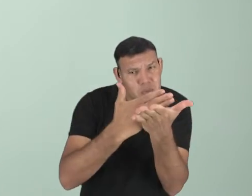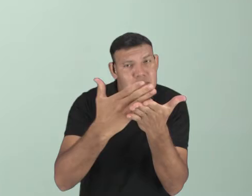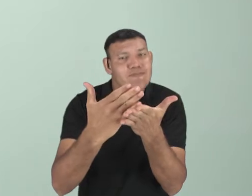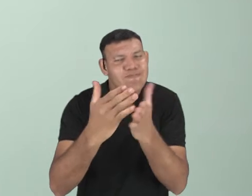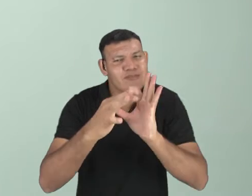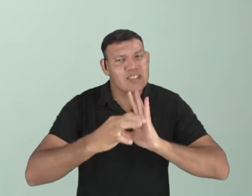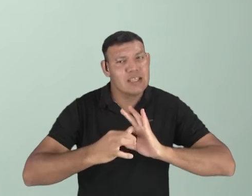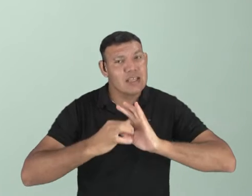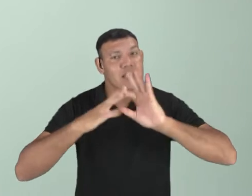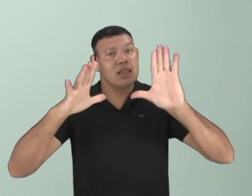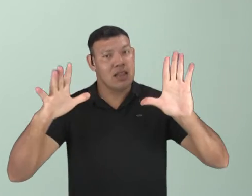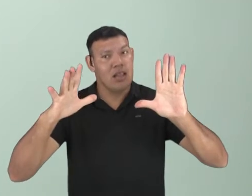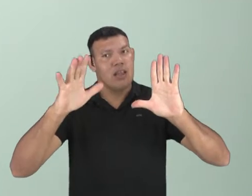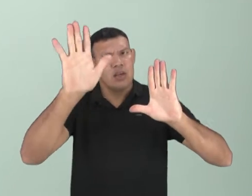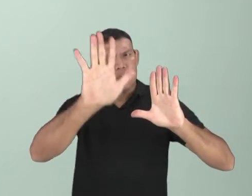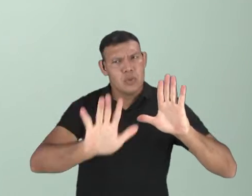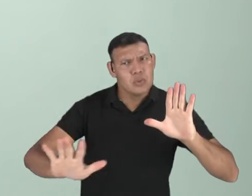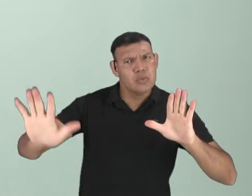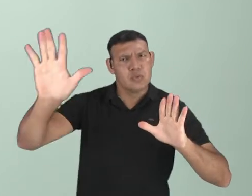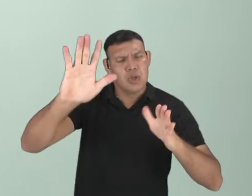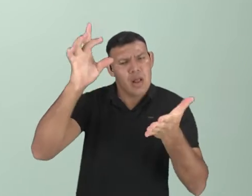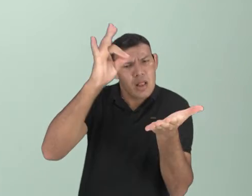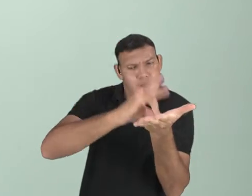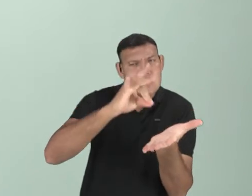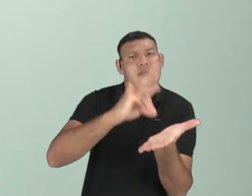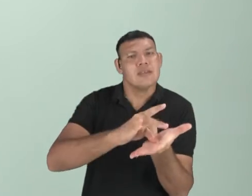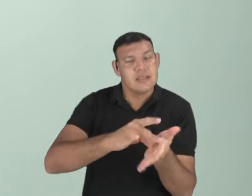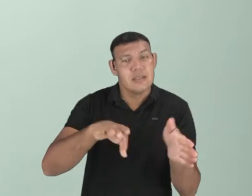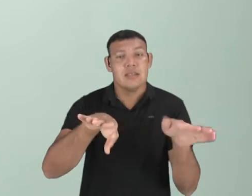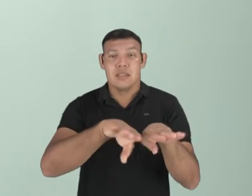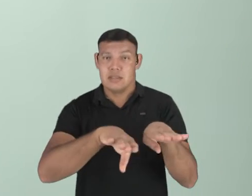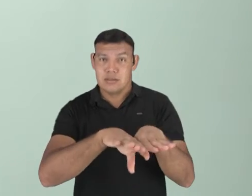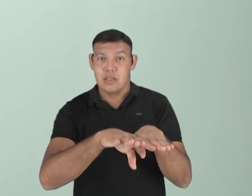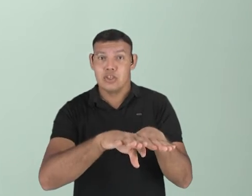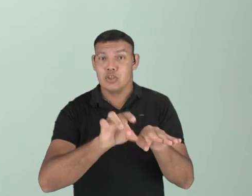uma liberdade no sentido real da palavra. Mas o